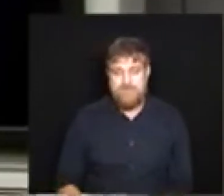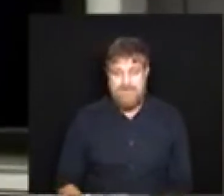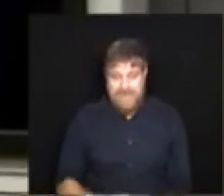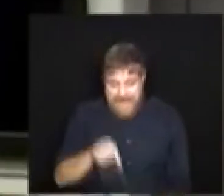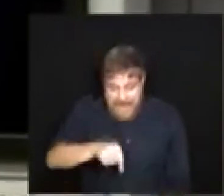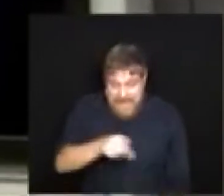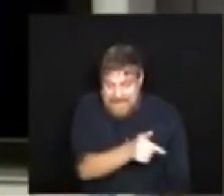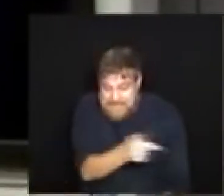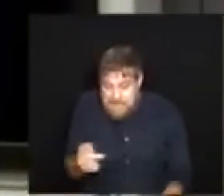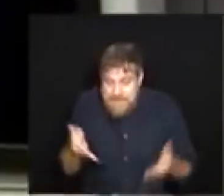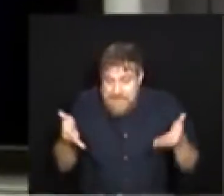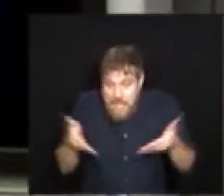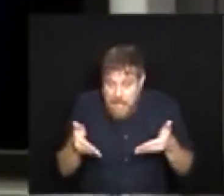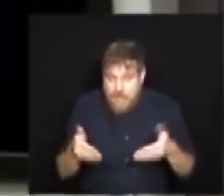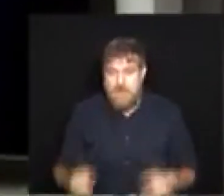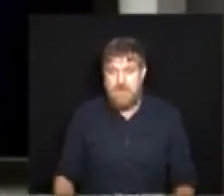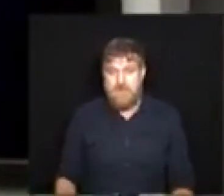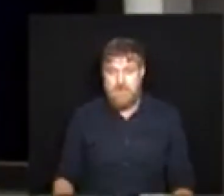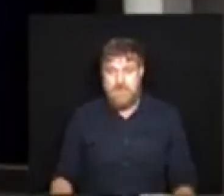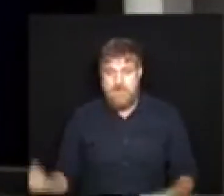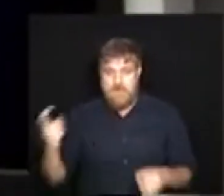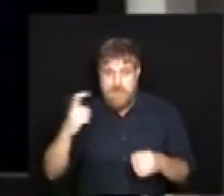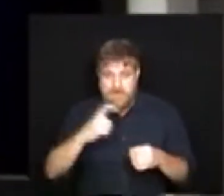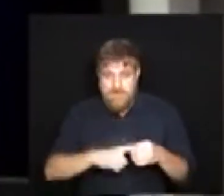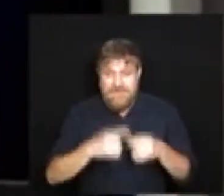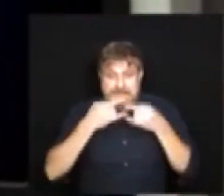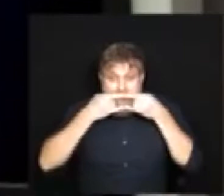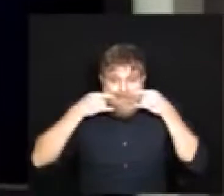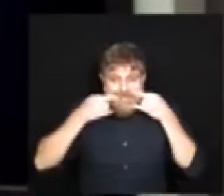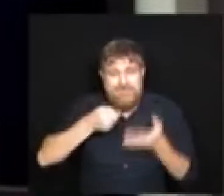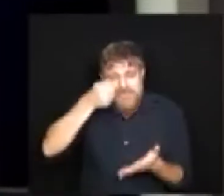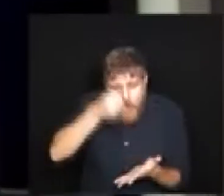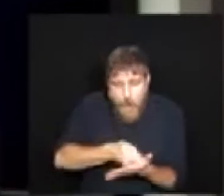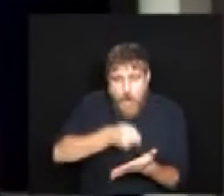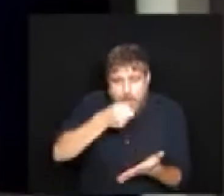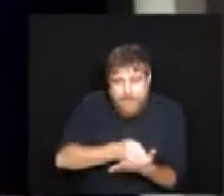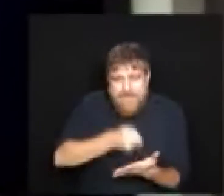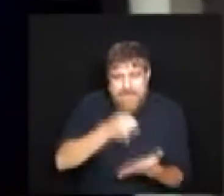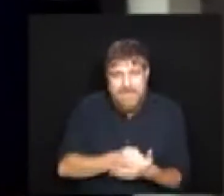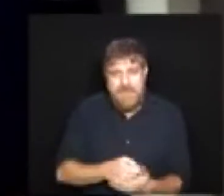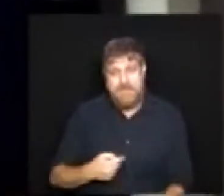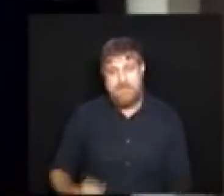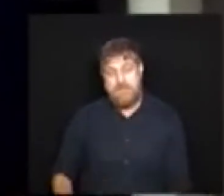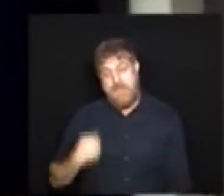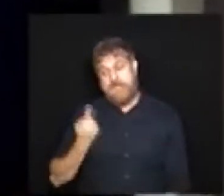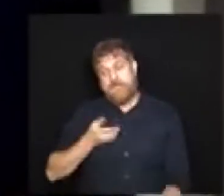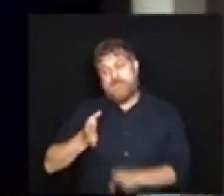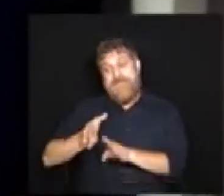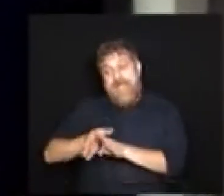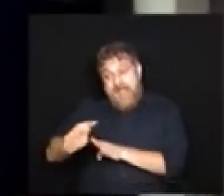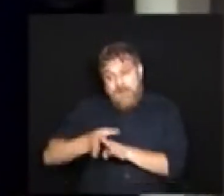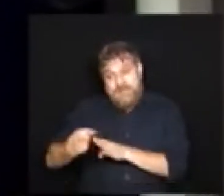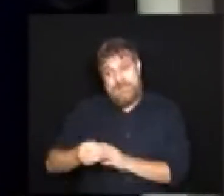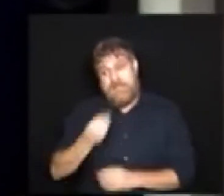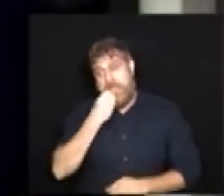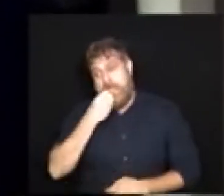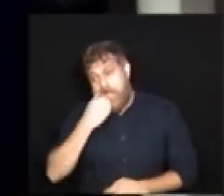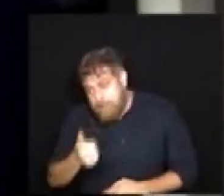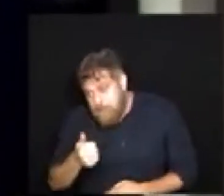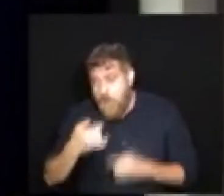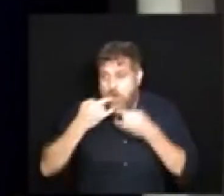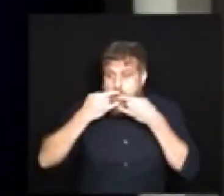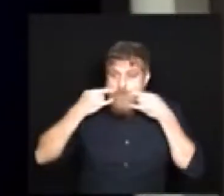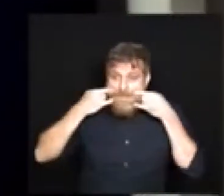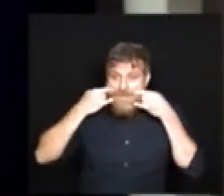semana, voltar para a exigência da máscara. Nós fizemos a recomendação, primeiro passo,